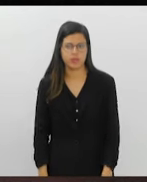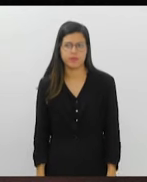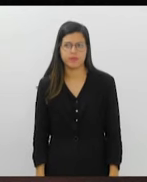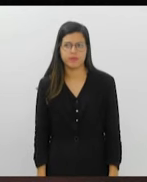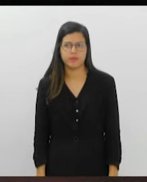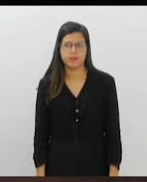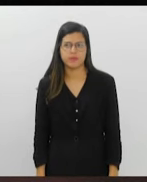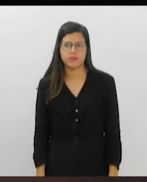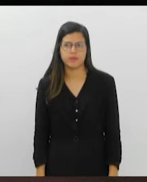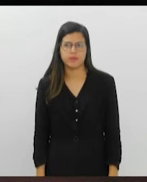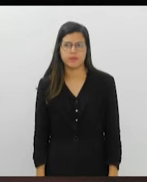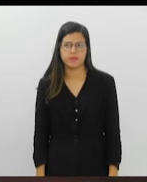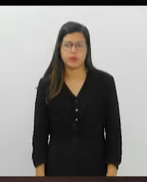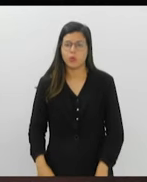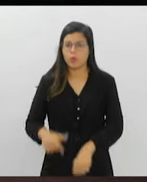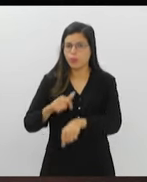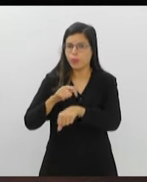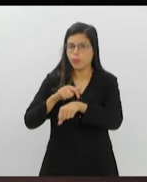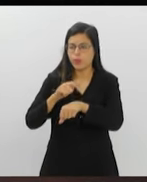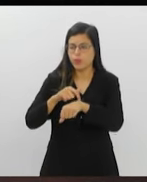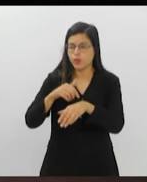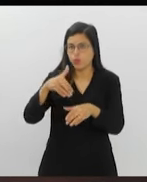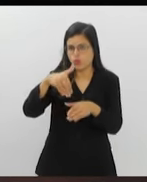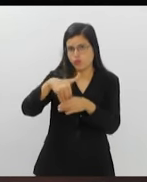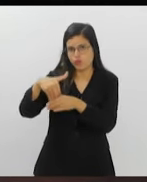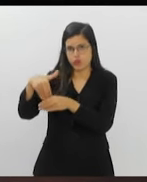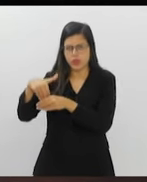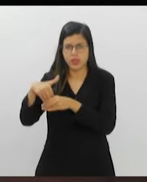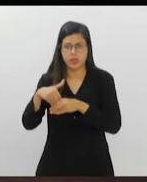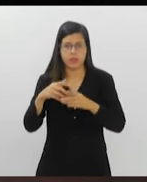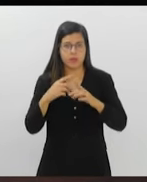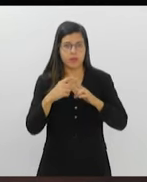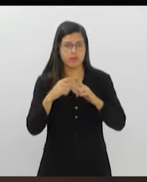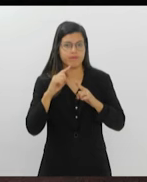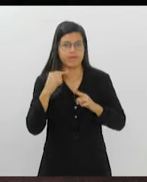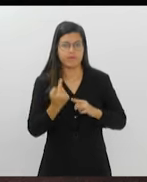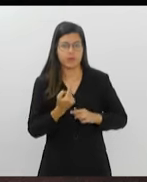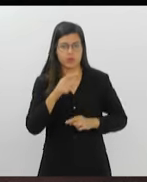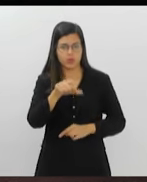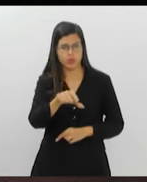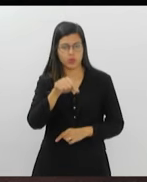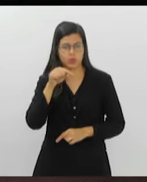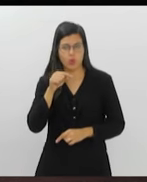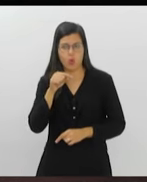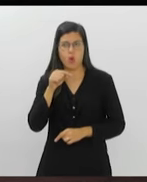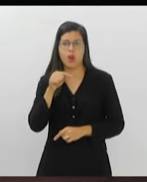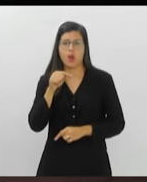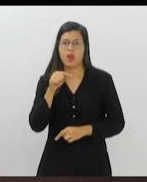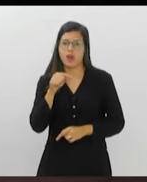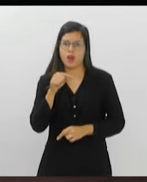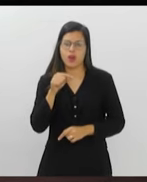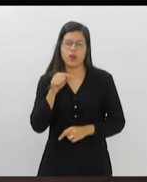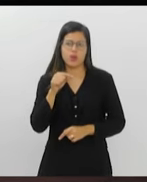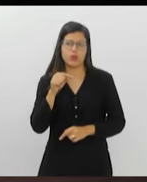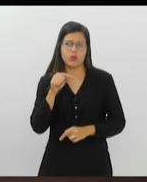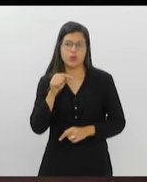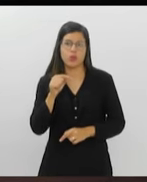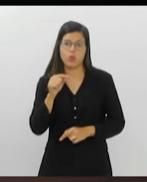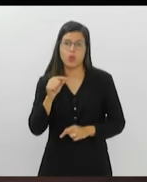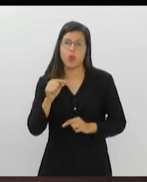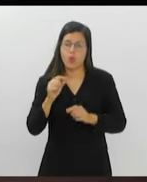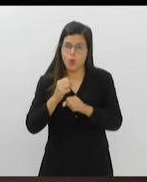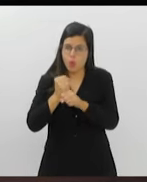a sua hora de votar, porque a gente vai estar escolhendo e projetando resultados ainda maiores para o ano